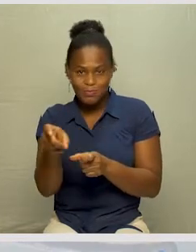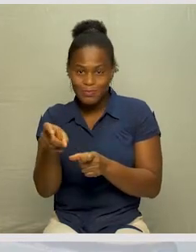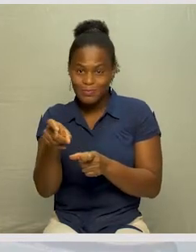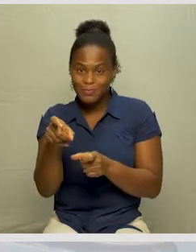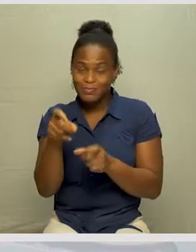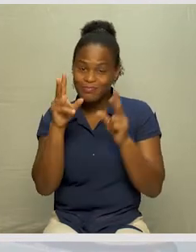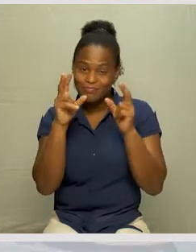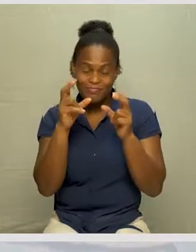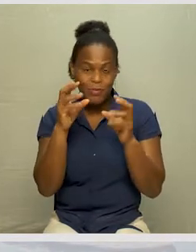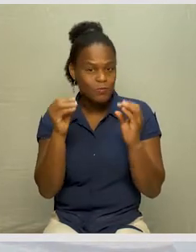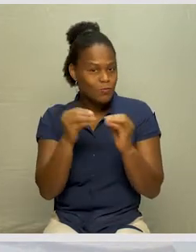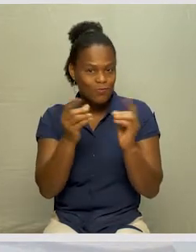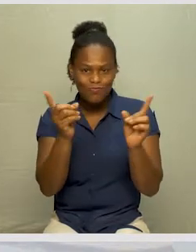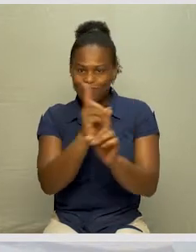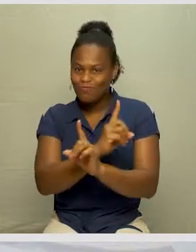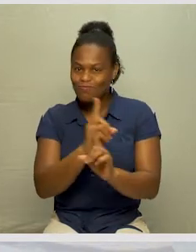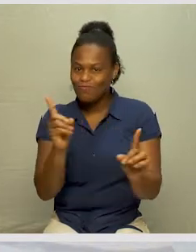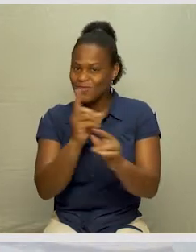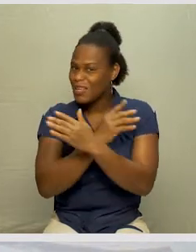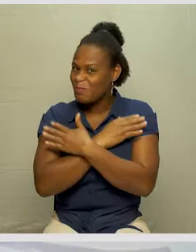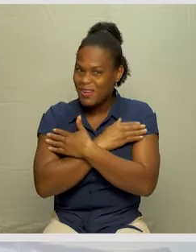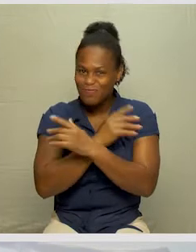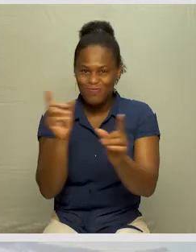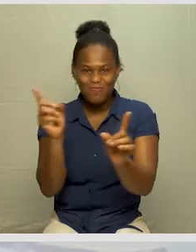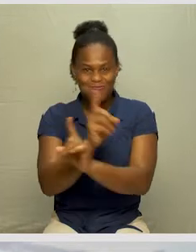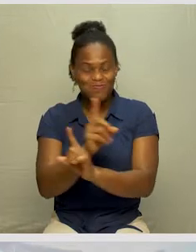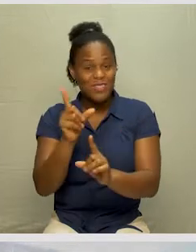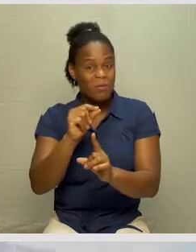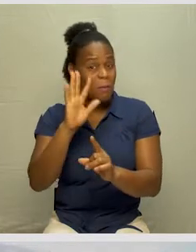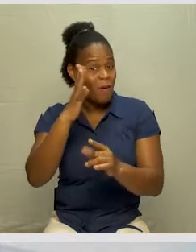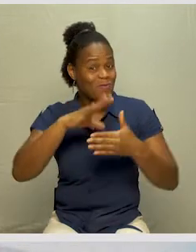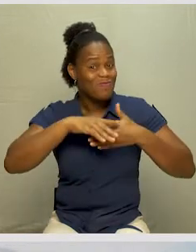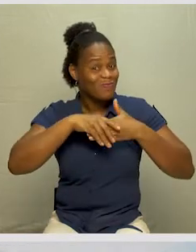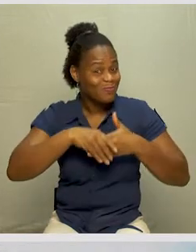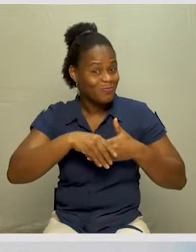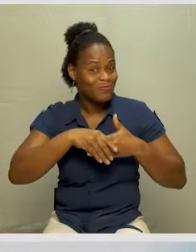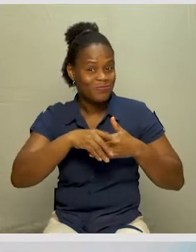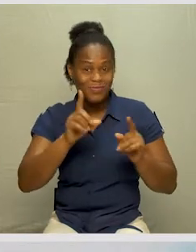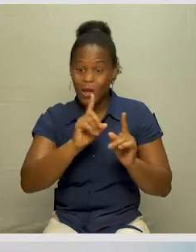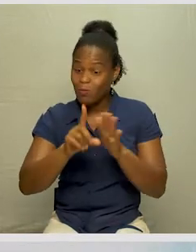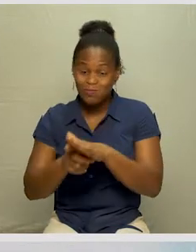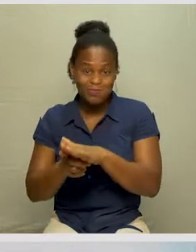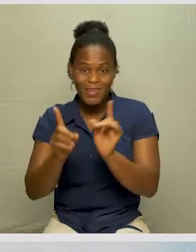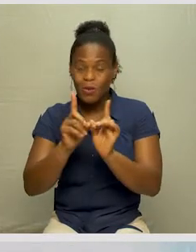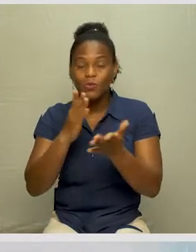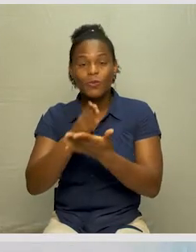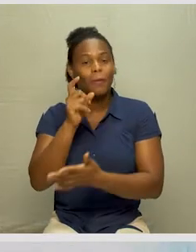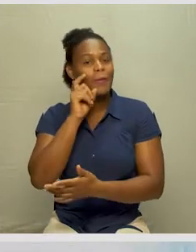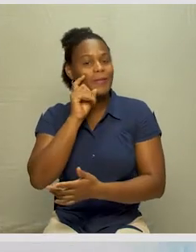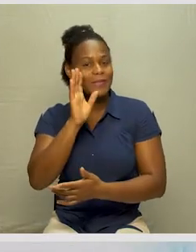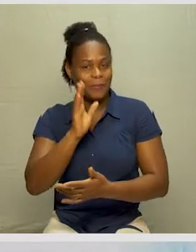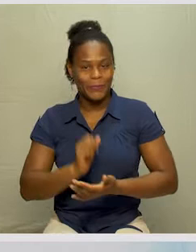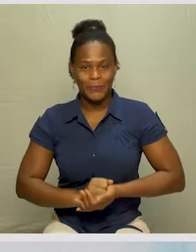coronavírus, isto é, sem beijinhos, sem abraços e sem aperto de mão. Não é desprezo, é